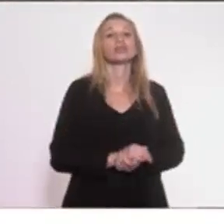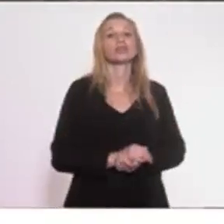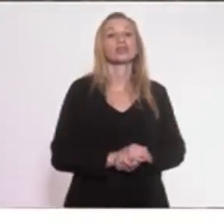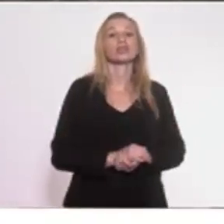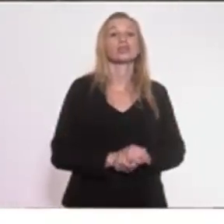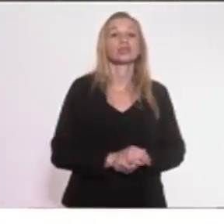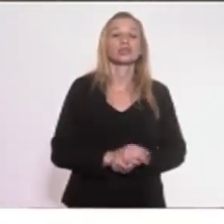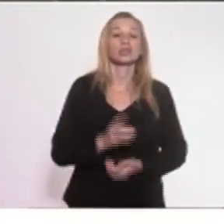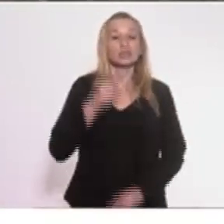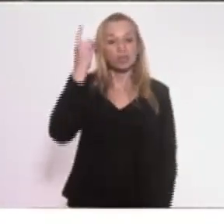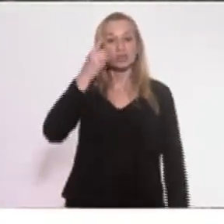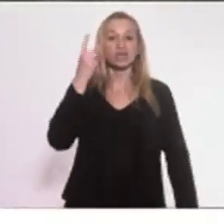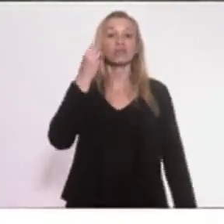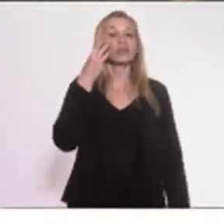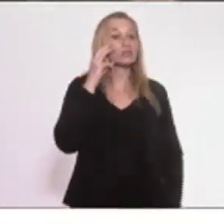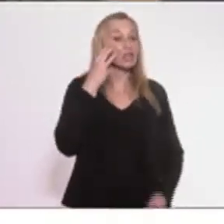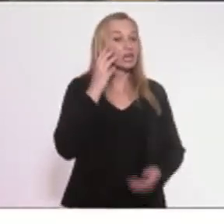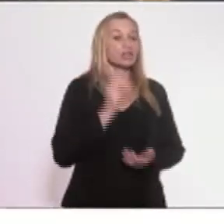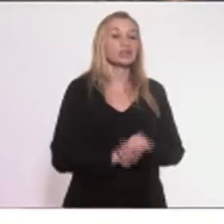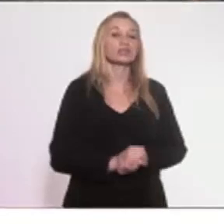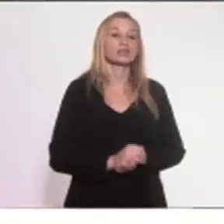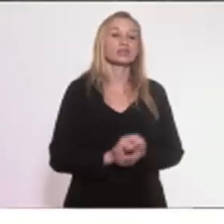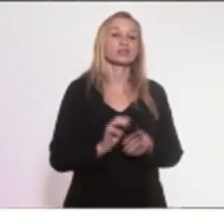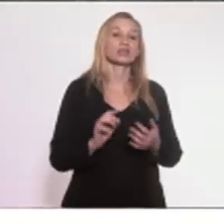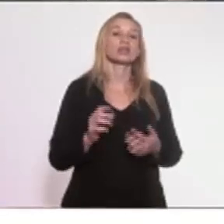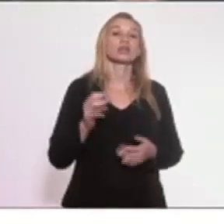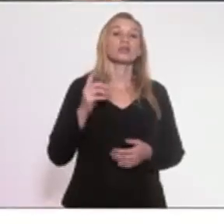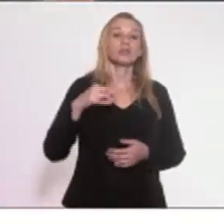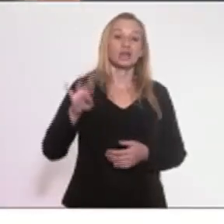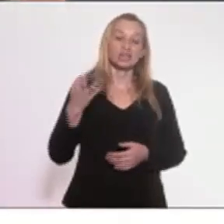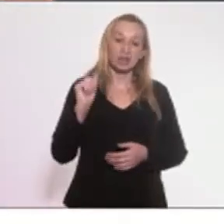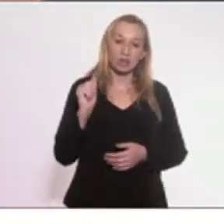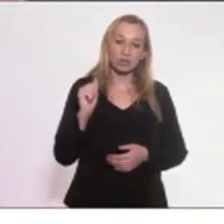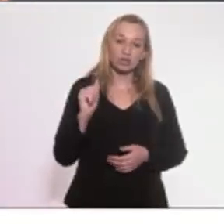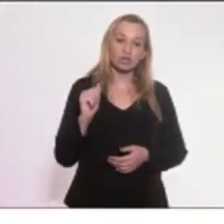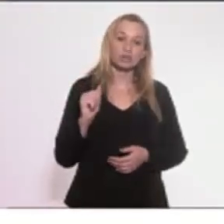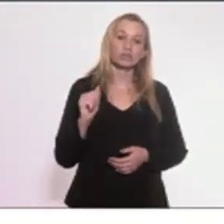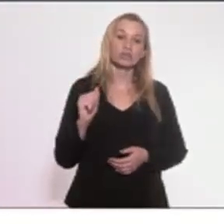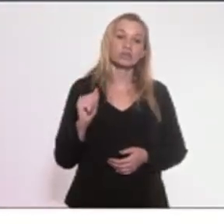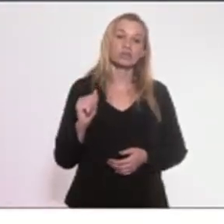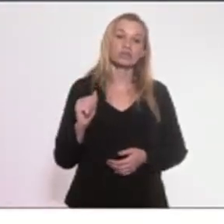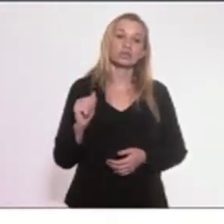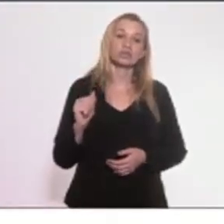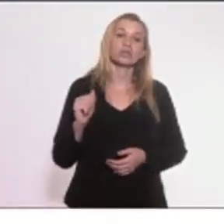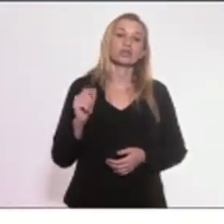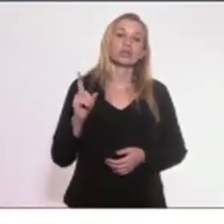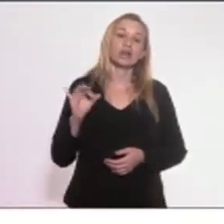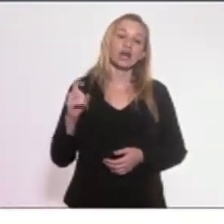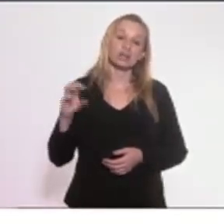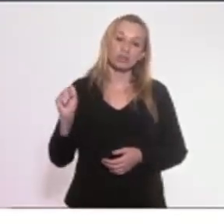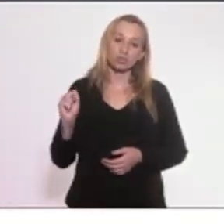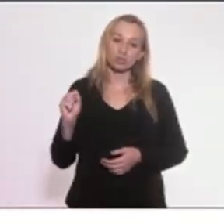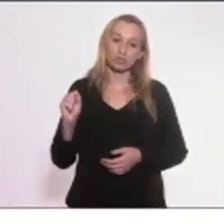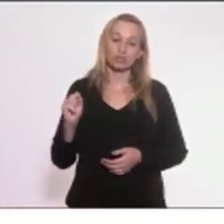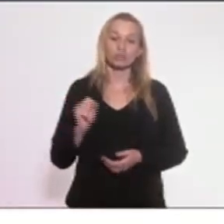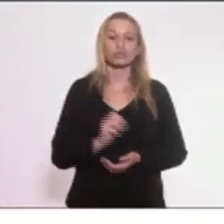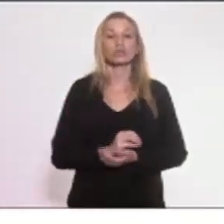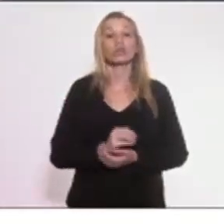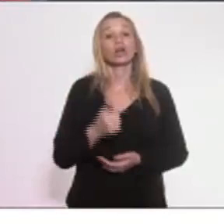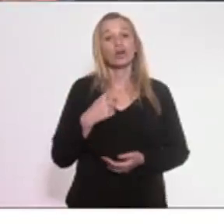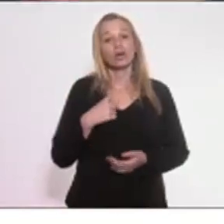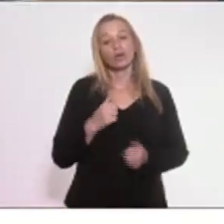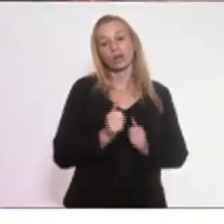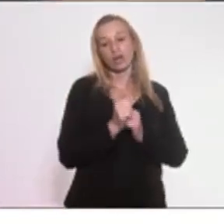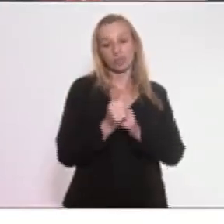foram apresentadas pelo deputado Valdeque, pela deputada Marta Rocha e pelo deputado Carlos Augusto. O meu